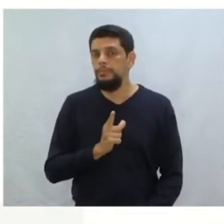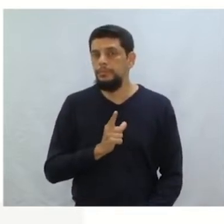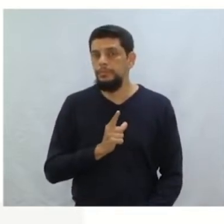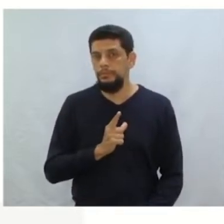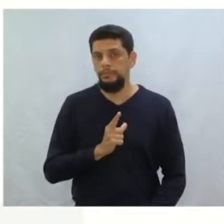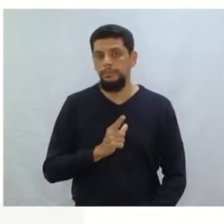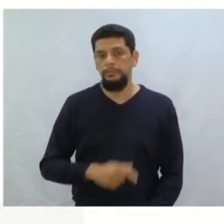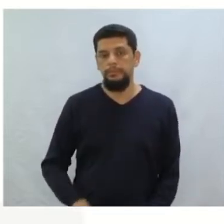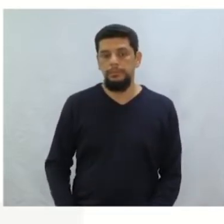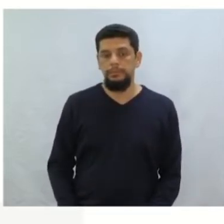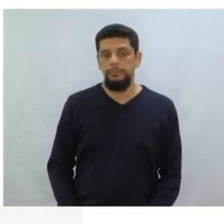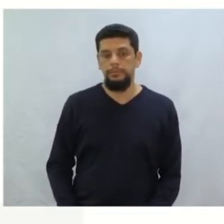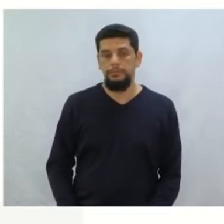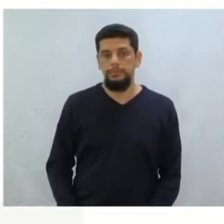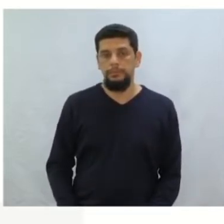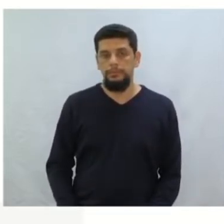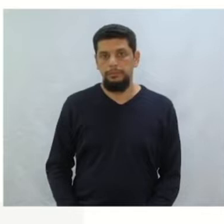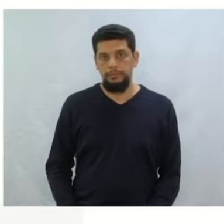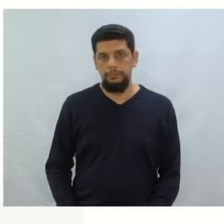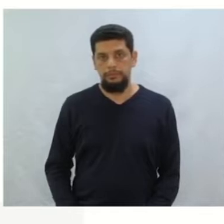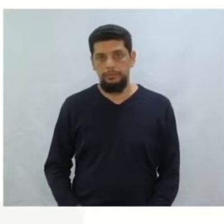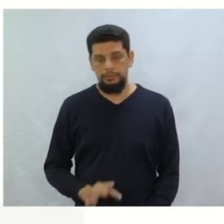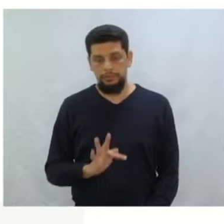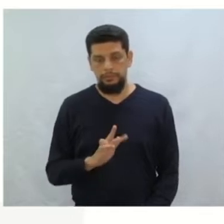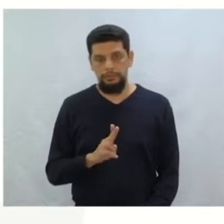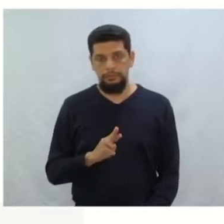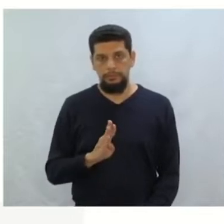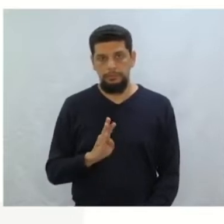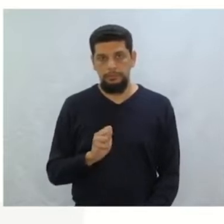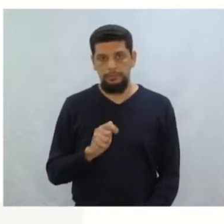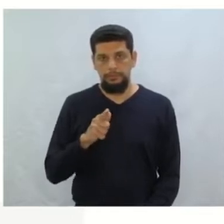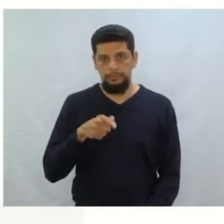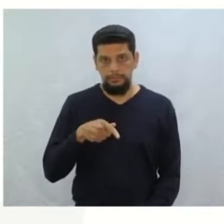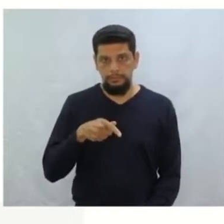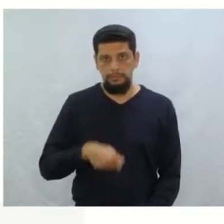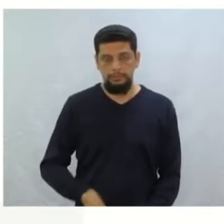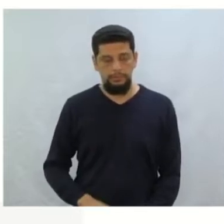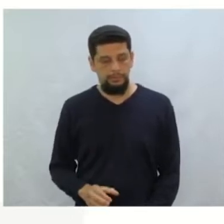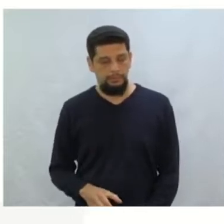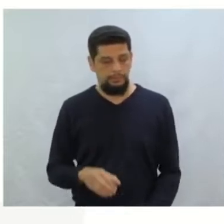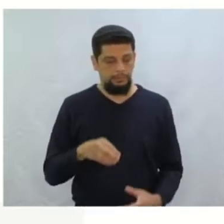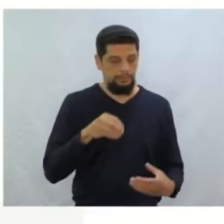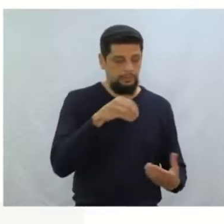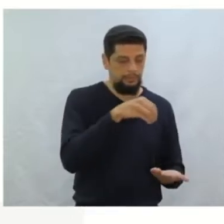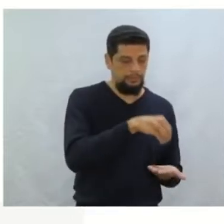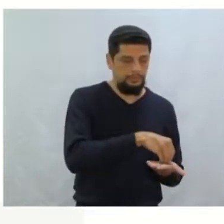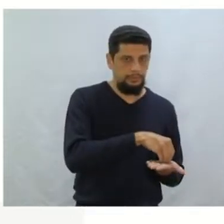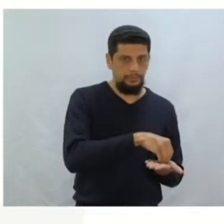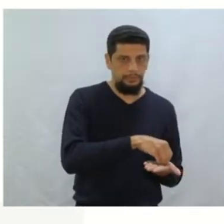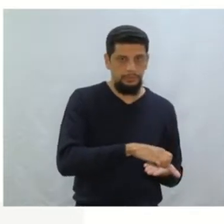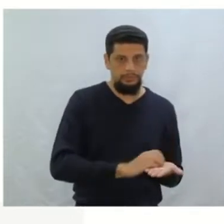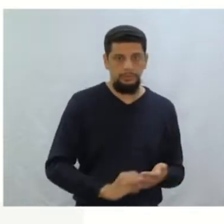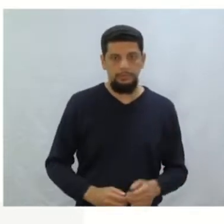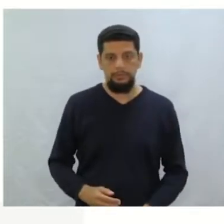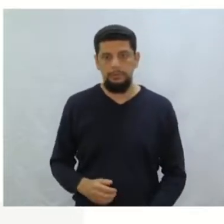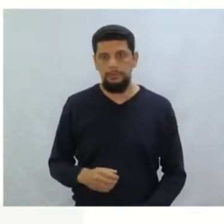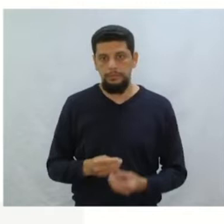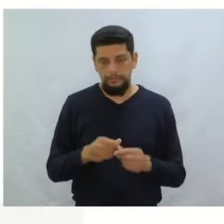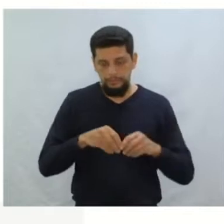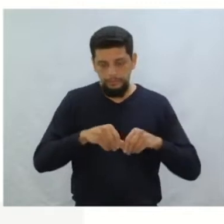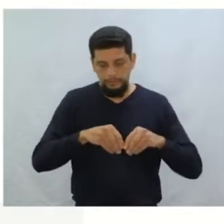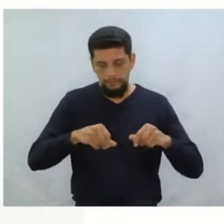todo cada um vai ter na sua cestinha. O fubá foi para a cestinha da mãe